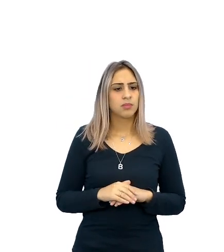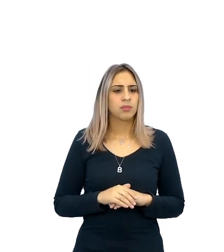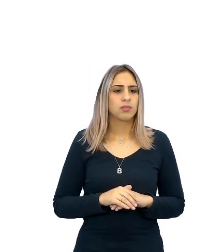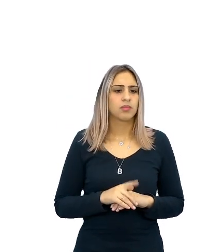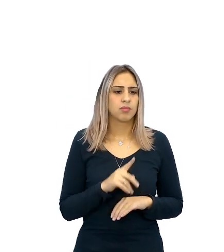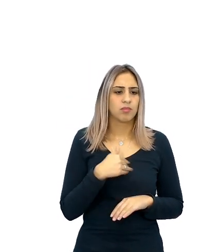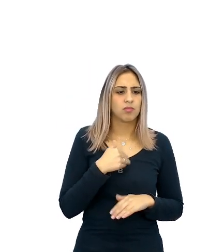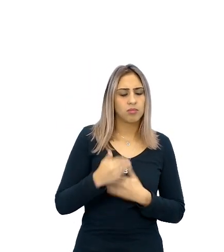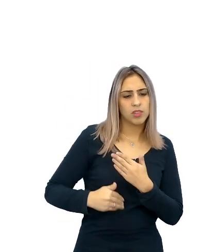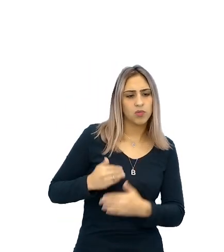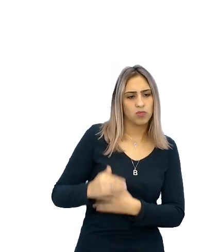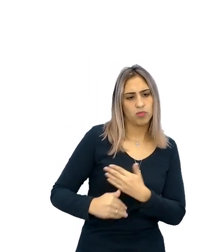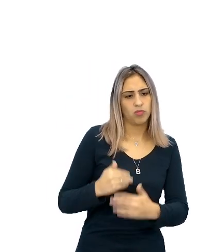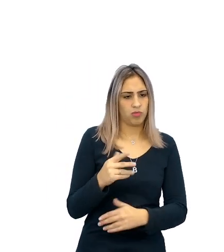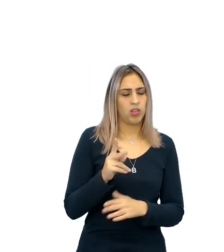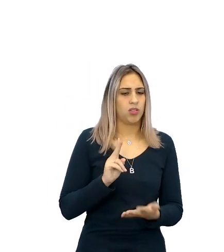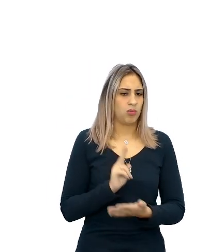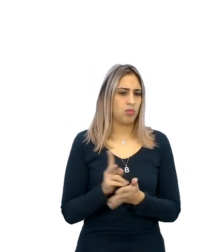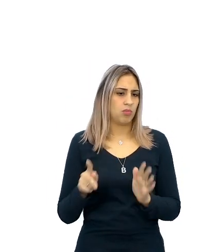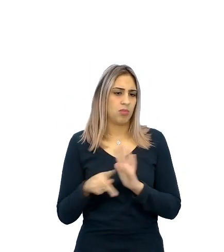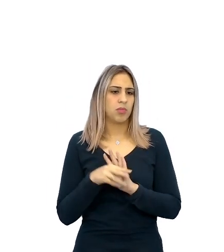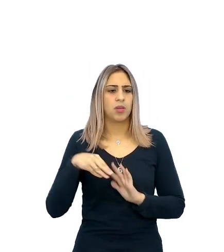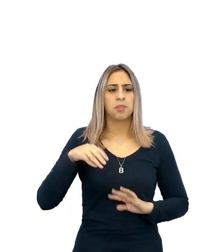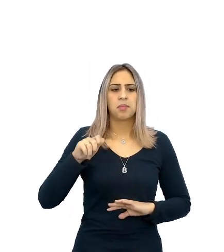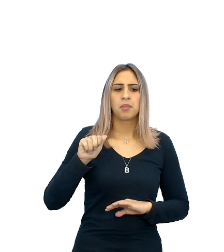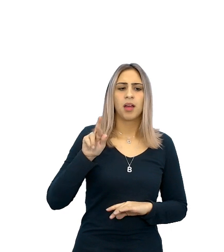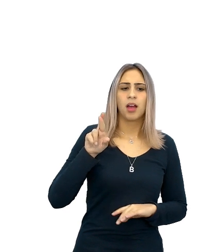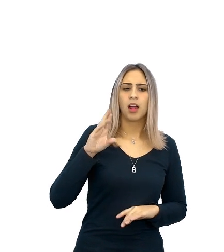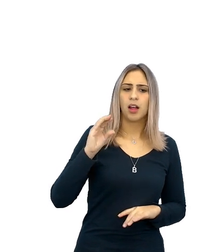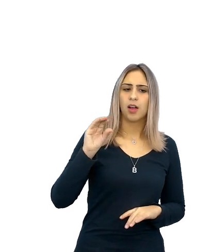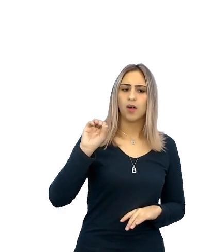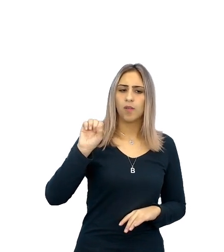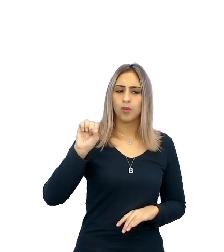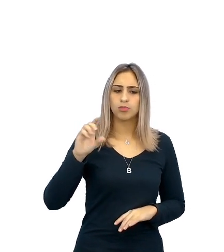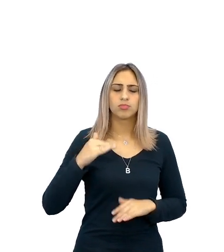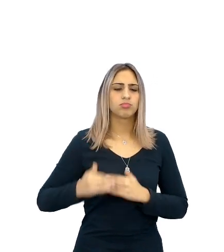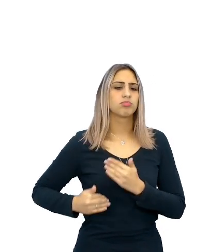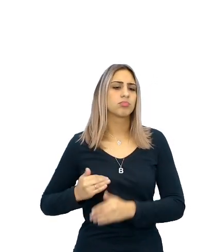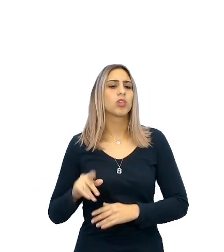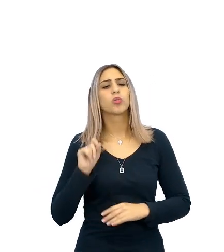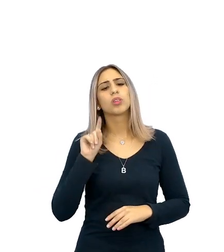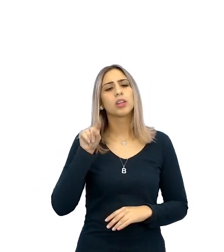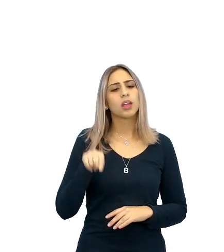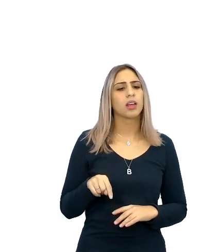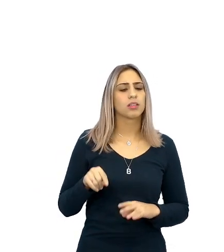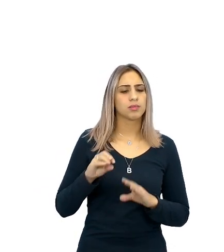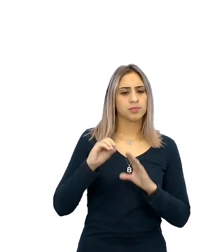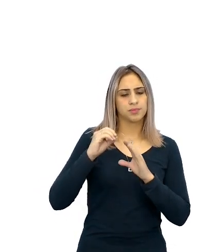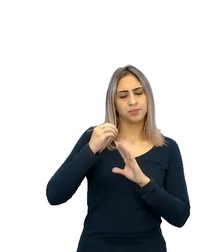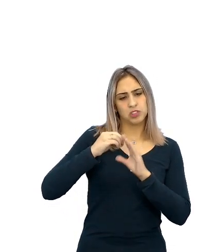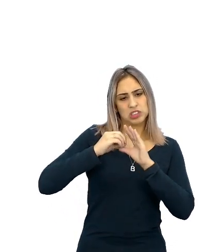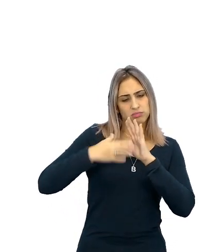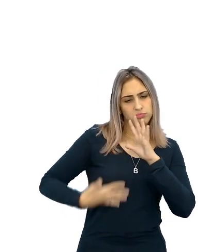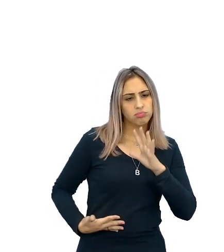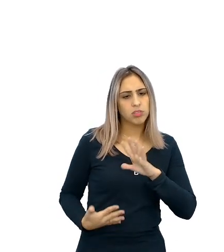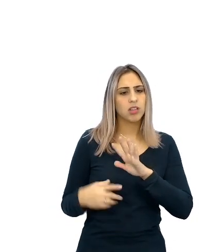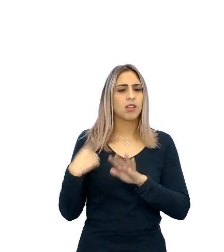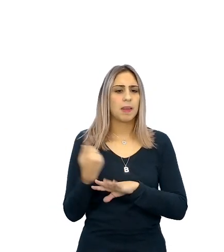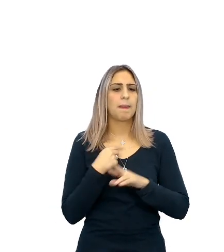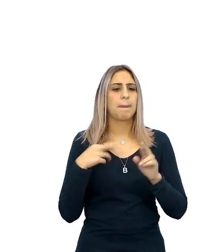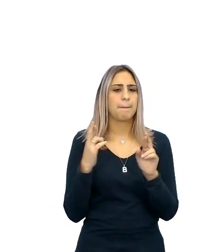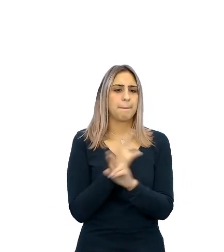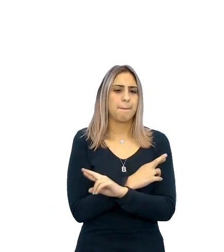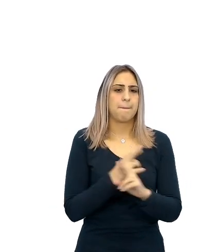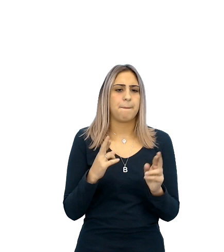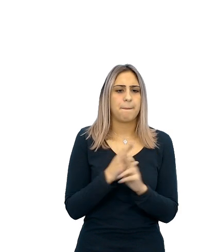de desenvolvimento, né? O que são marcos de desenvolvimento, então? São descrições de habilidades